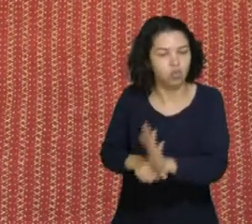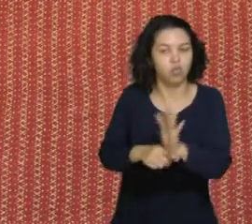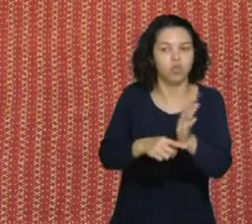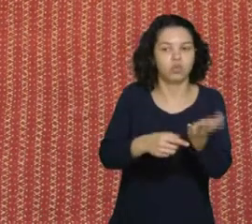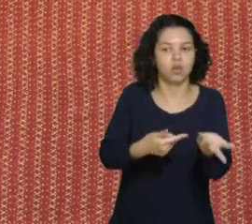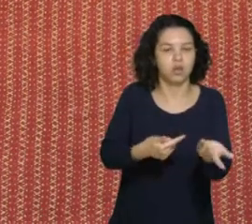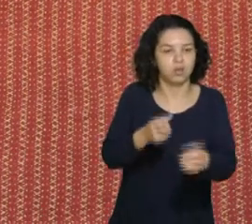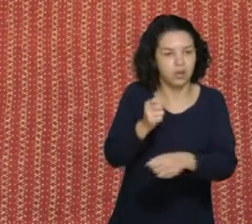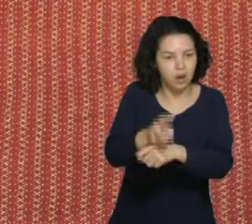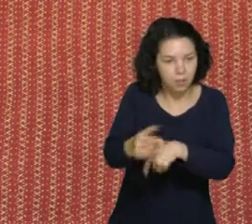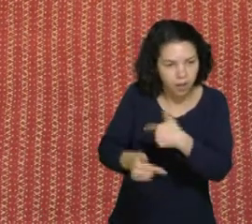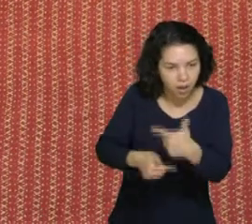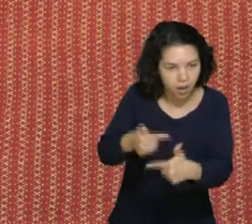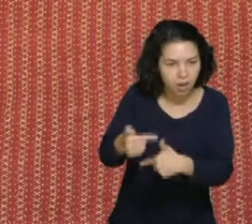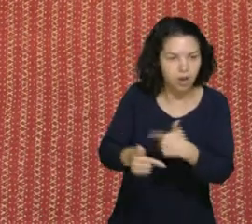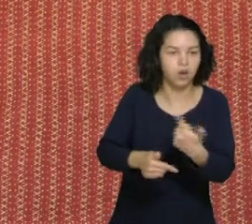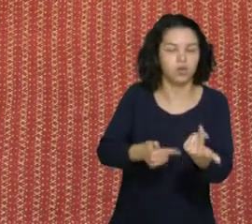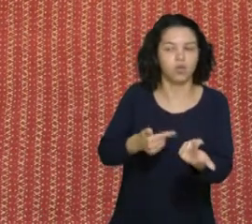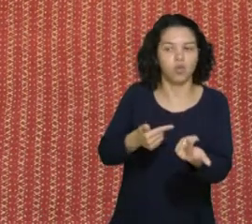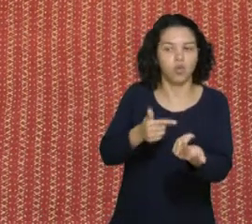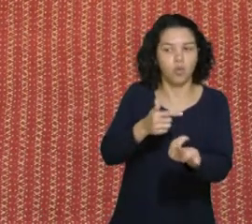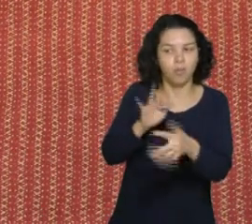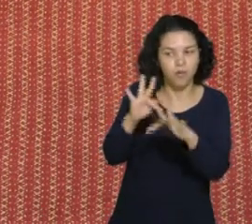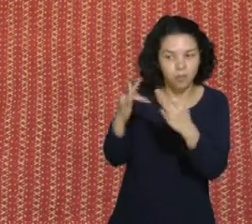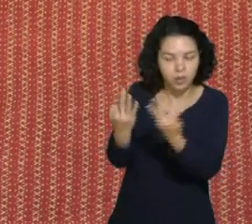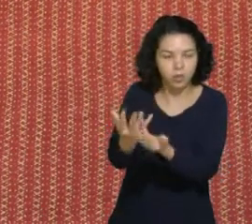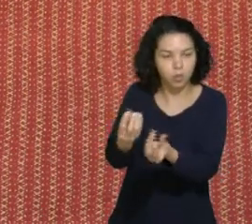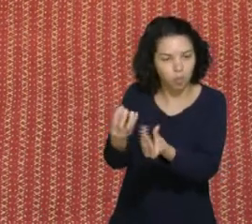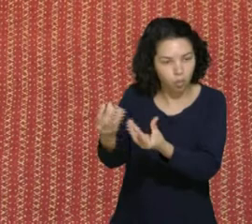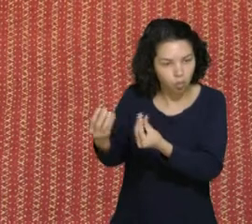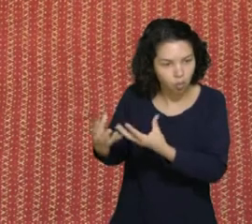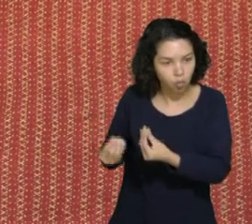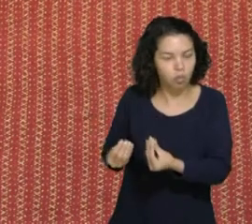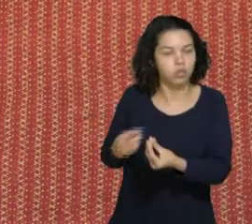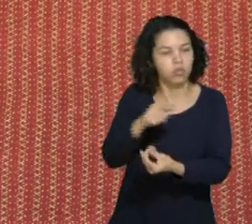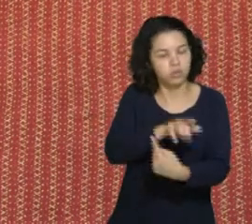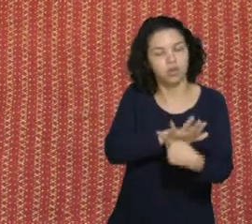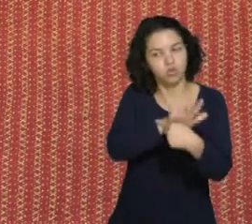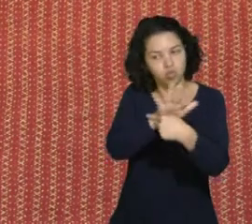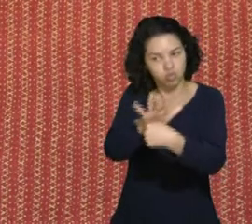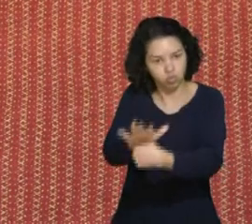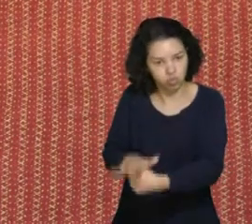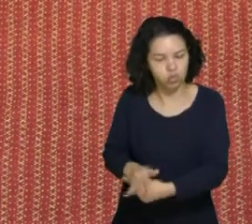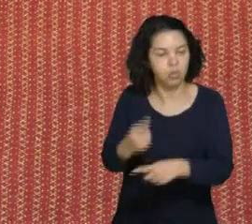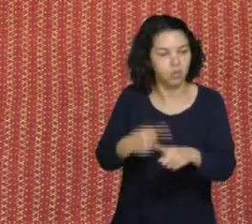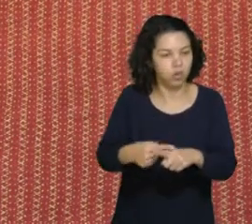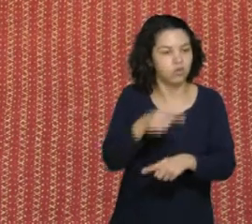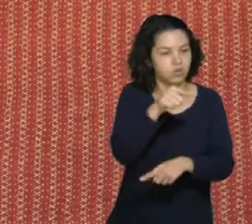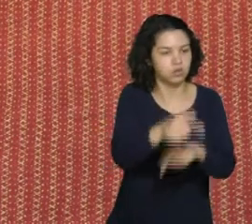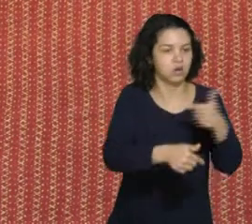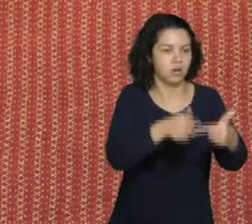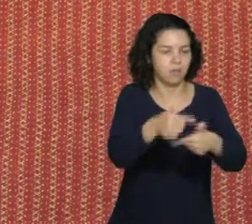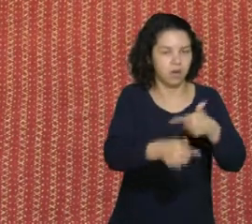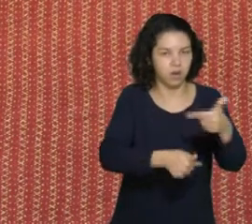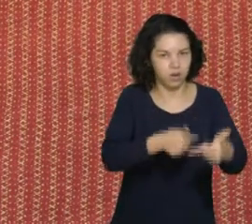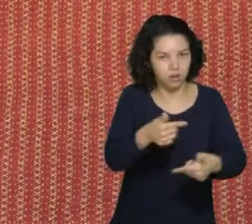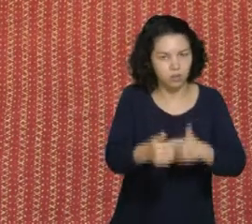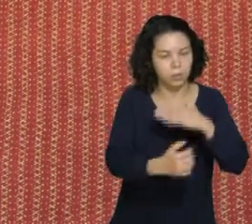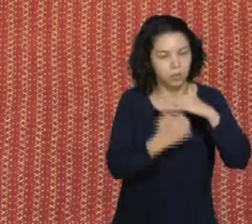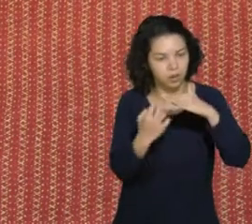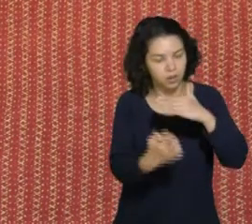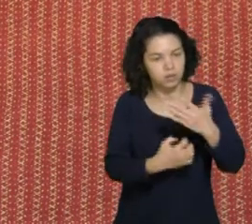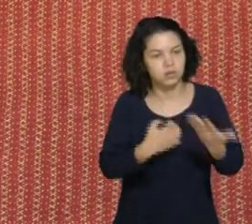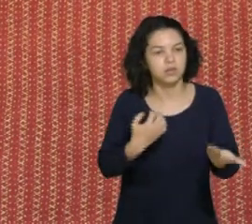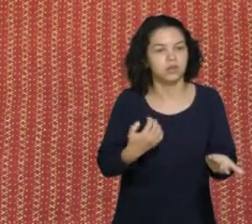e decorrência de um sonho que sorteio também como empresário nesse estado Então eu só tenho muita alegria dizer que para mim foi uma honra tá